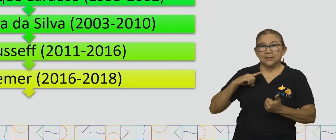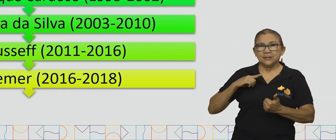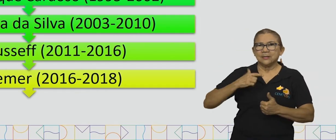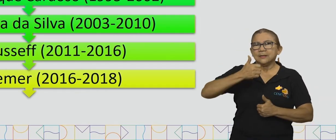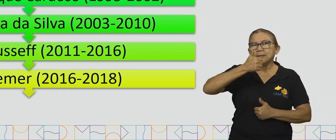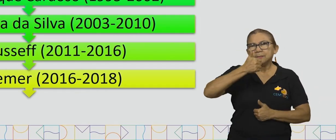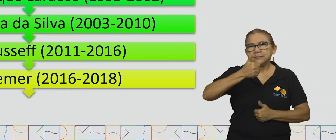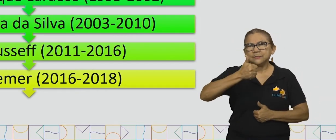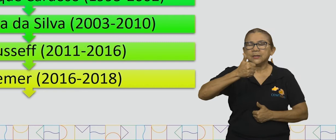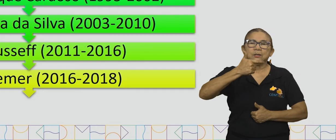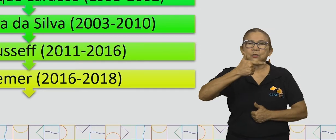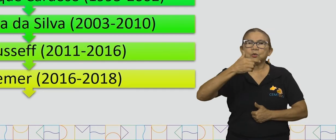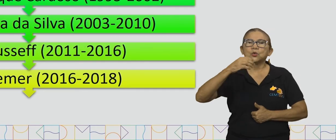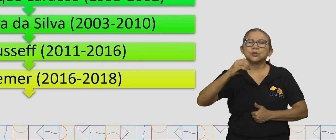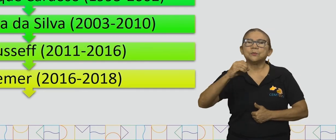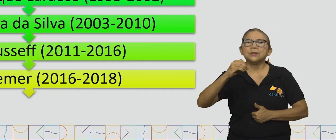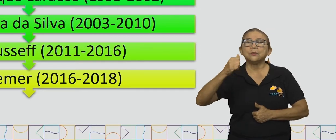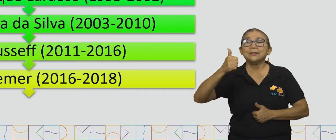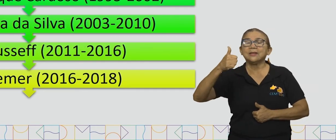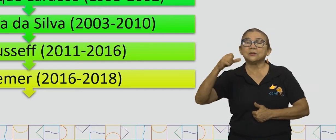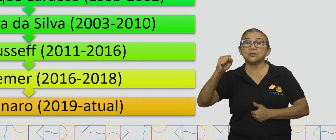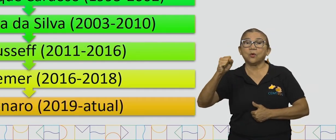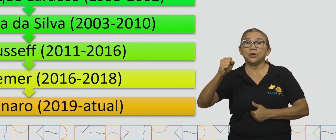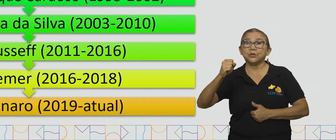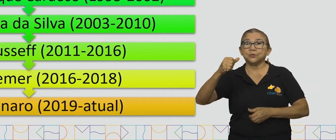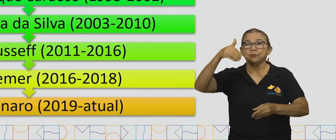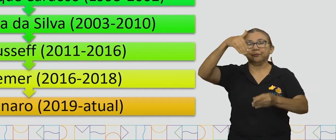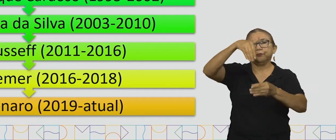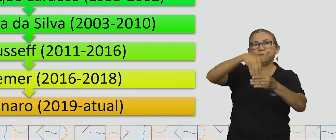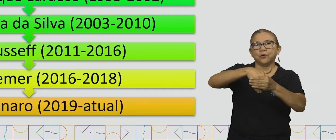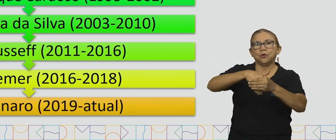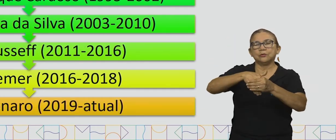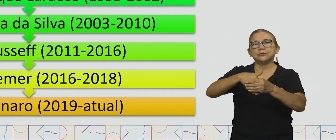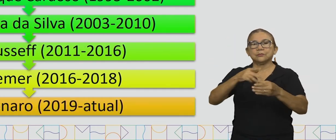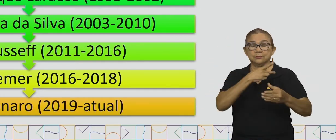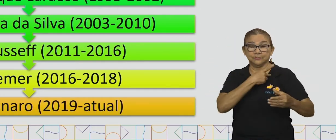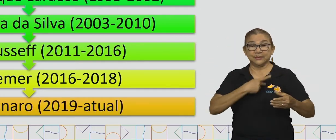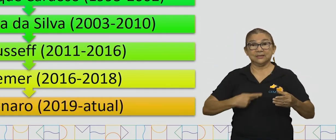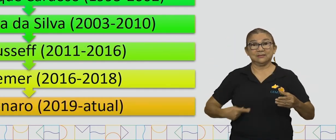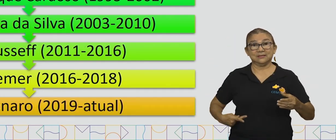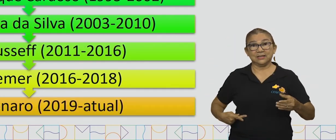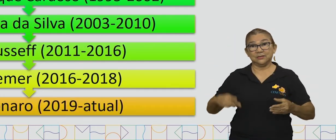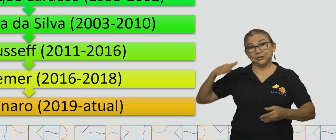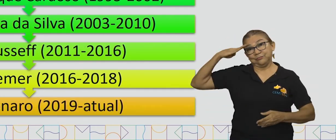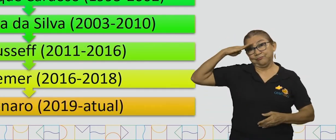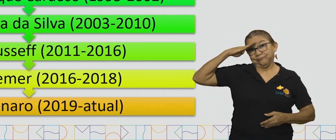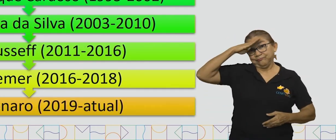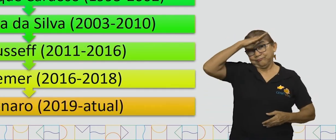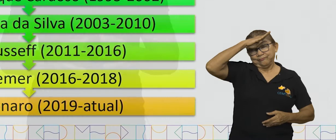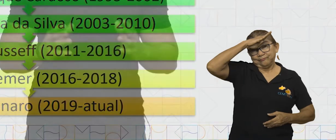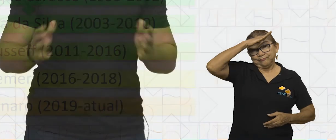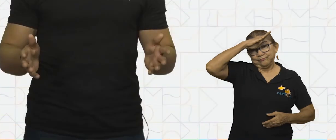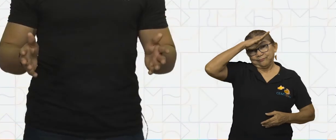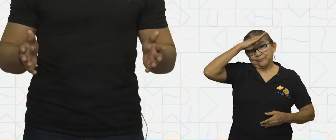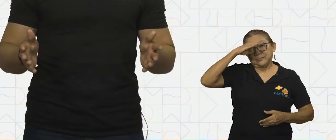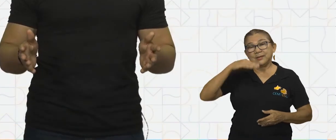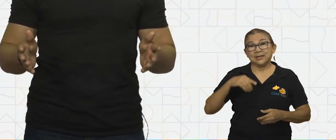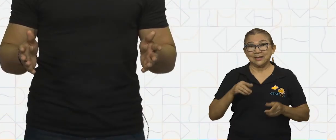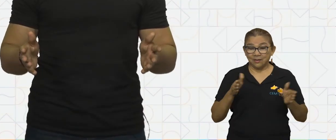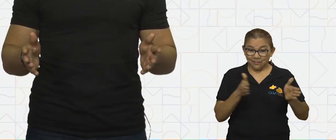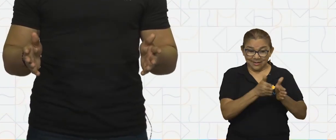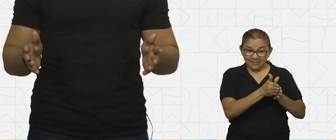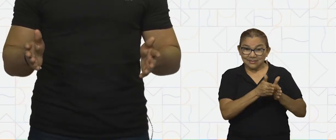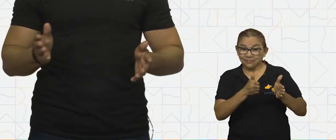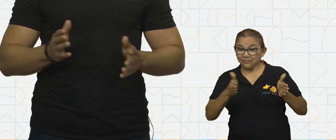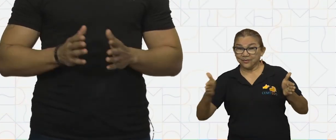2018 elegeram para a presidência Jair Bolsonaro, que assumiu o poder no dia 1º de janeiro de 2019. Nessa fase do